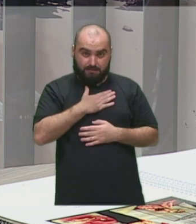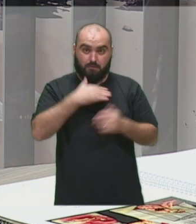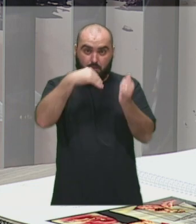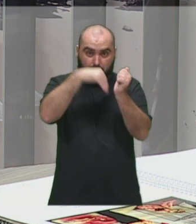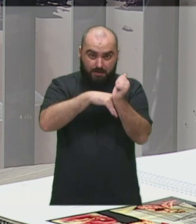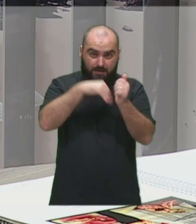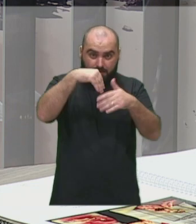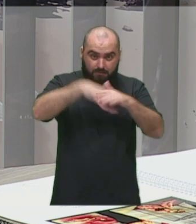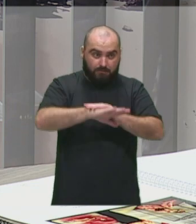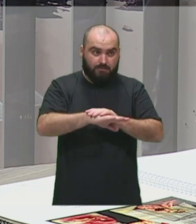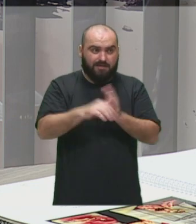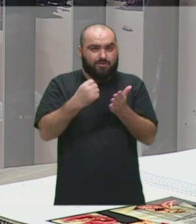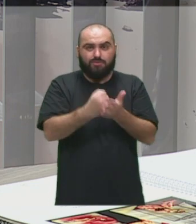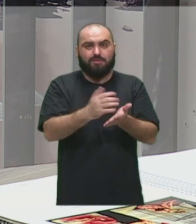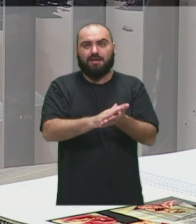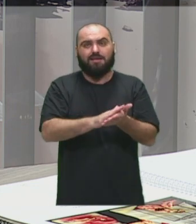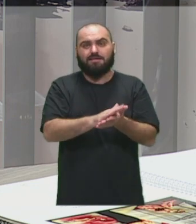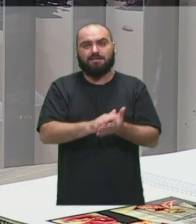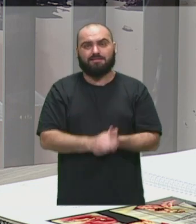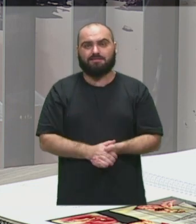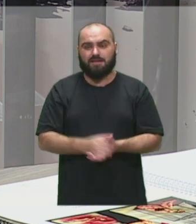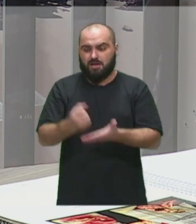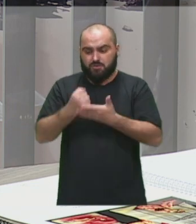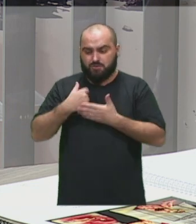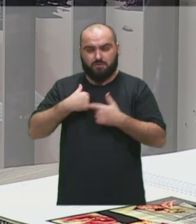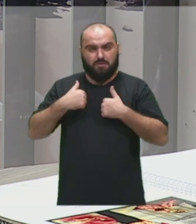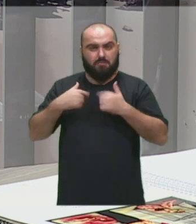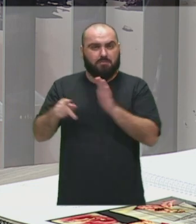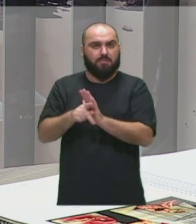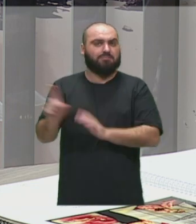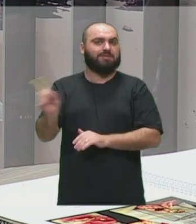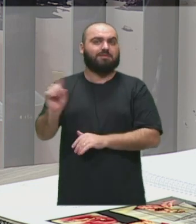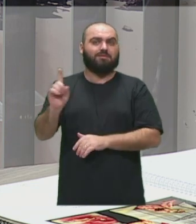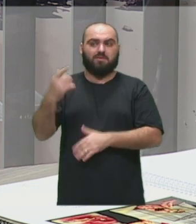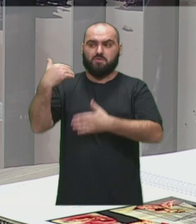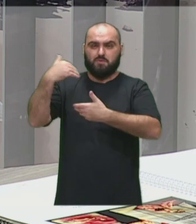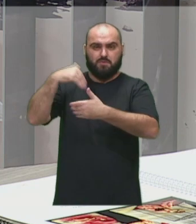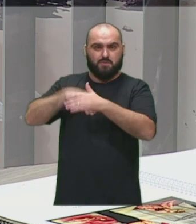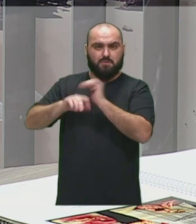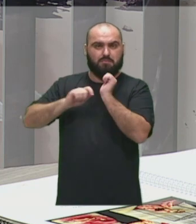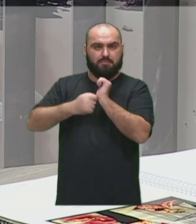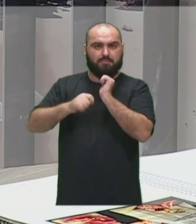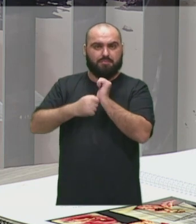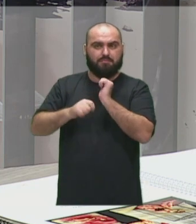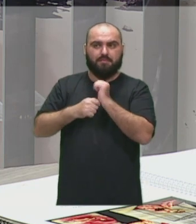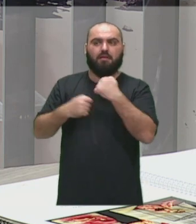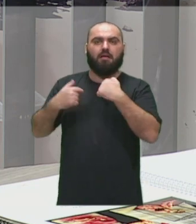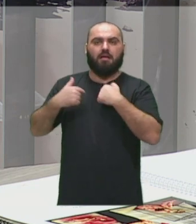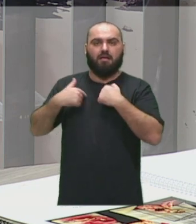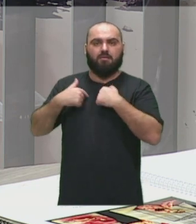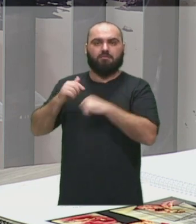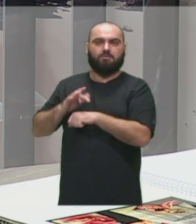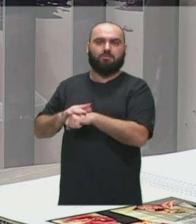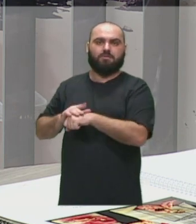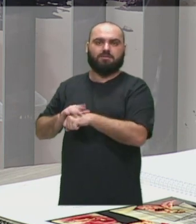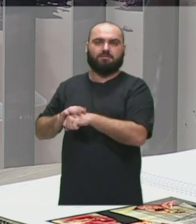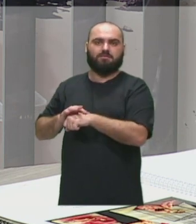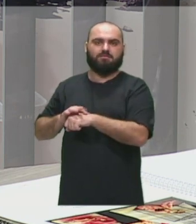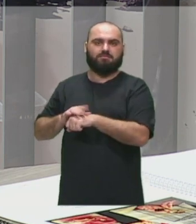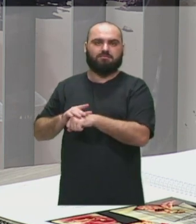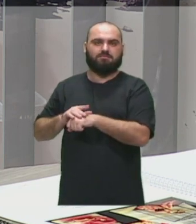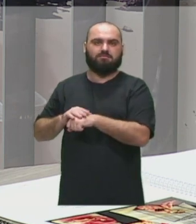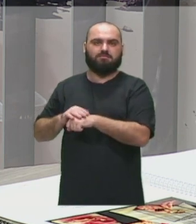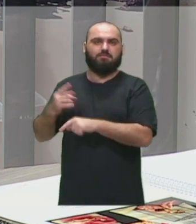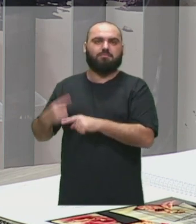em nada. E não ajudou a nós mesmos, porque enquanto eu guardei, eu adoeci. Parte de mim estava morrendo,